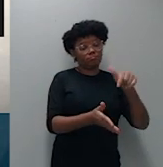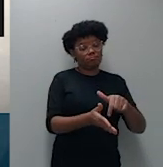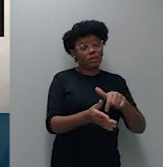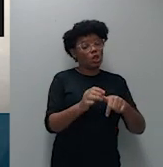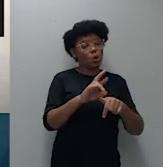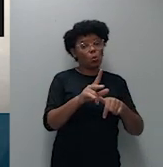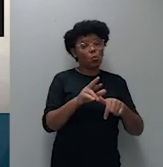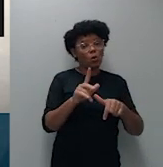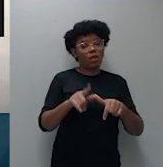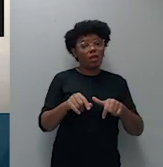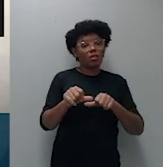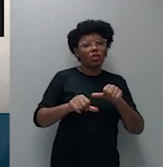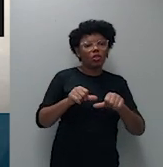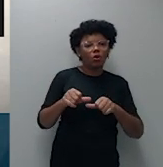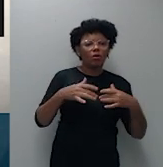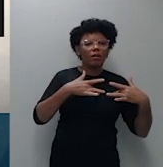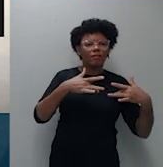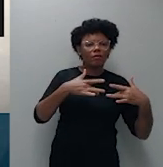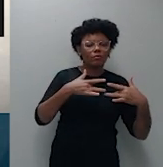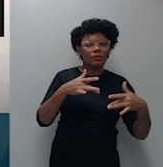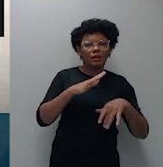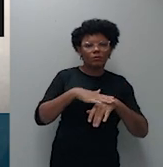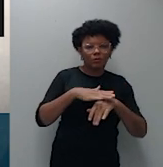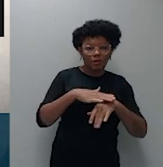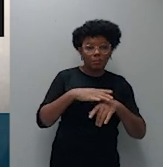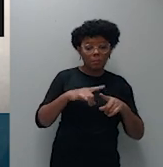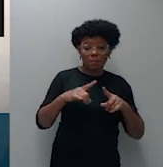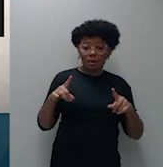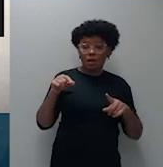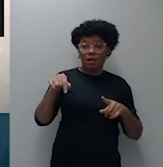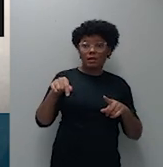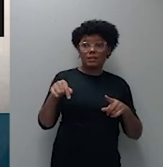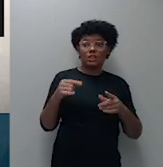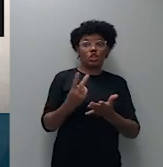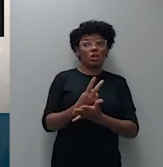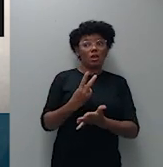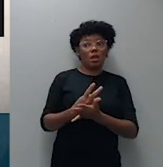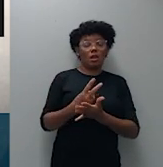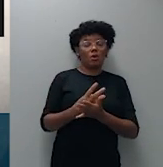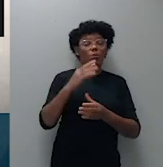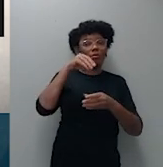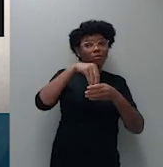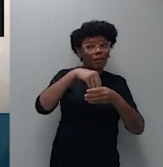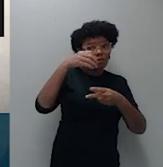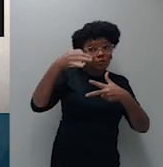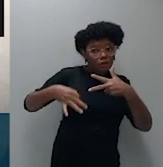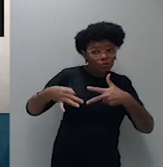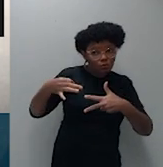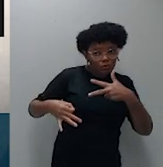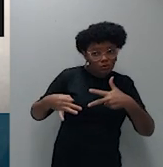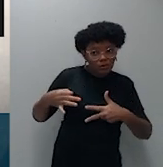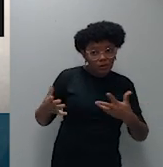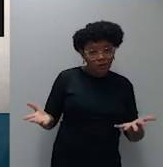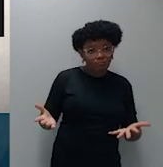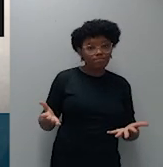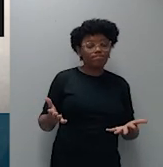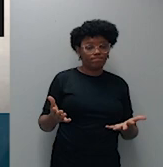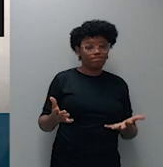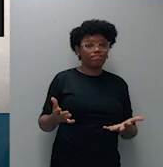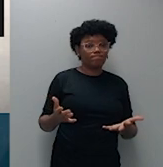Autos não se trata de molho voluntária do prazo mas sim de erro judiciário trf-1